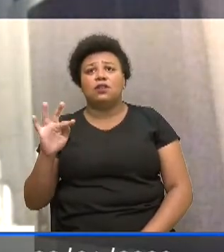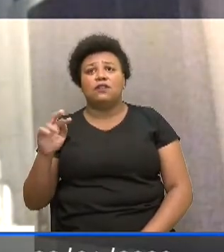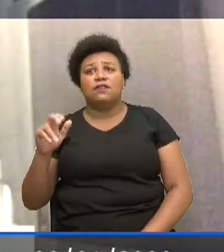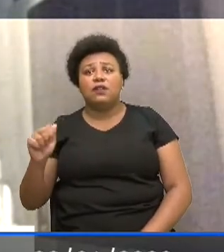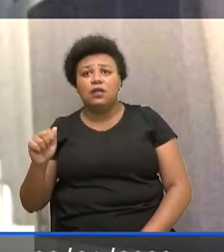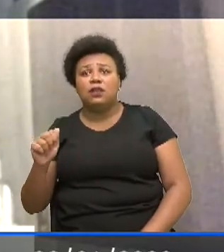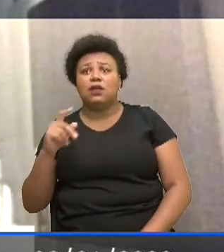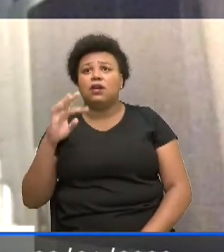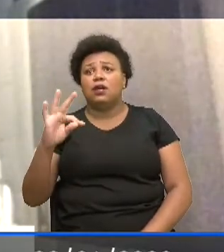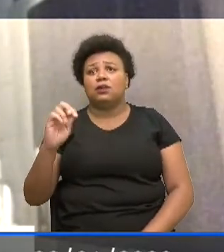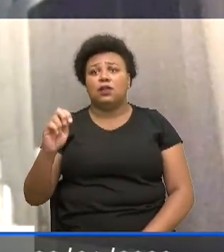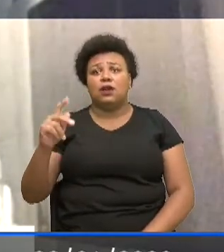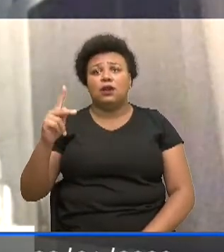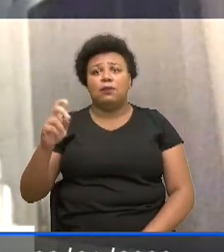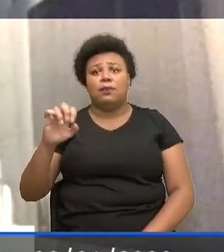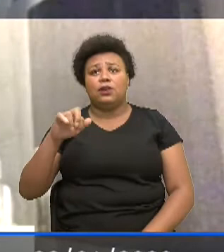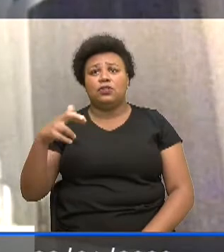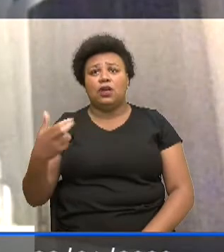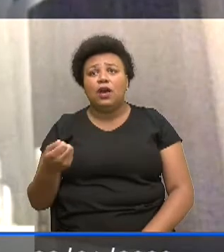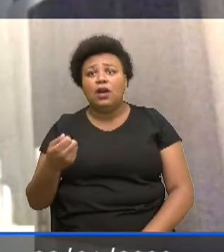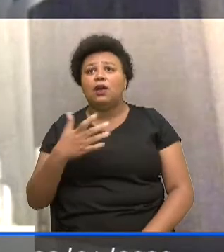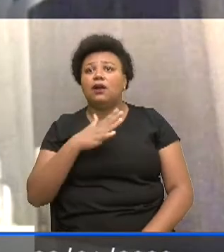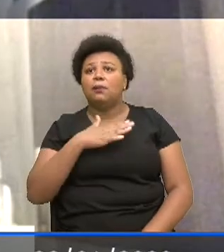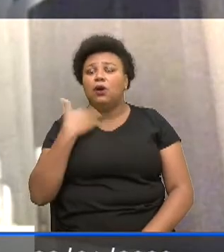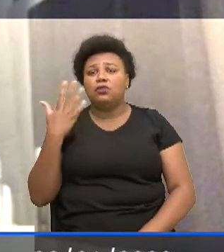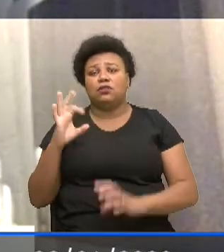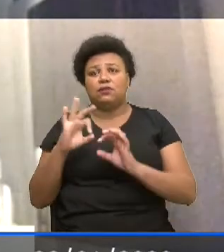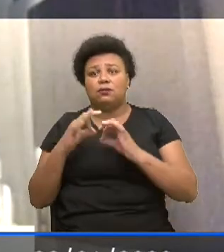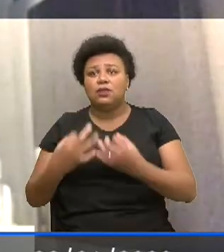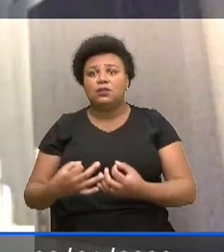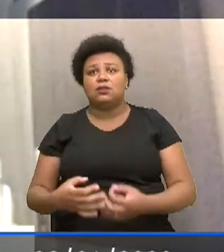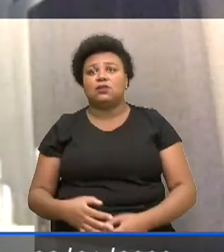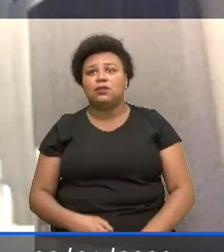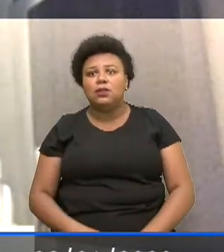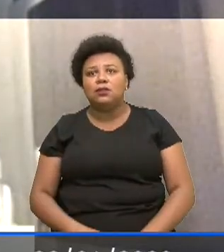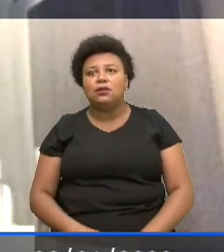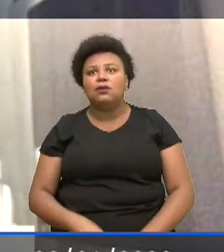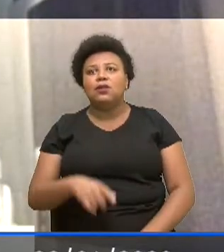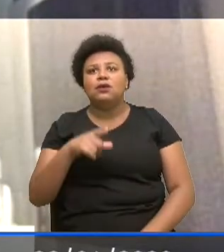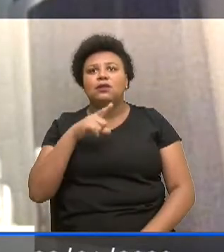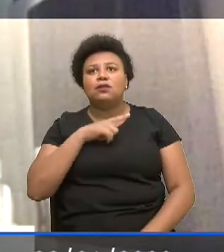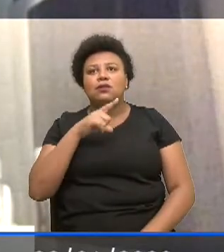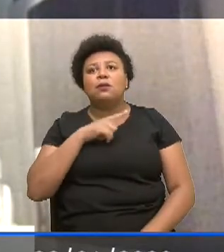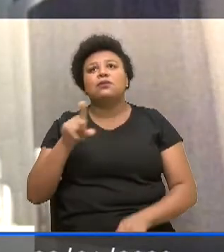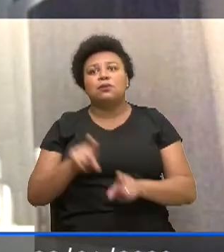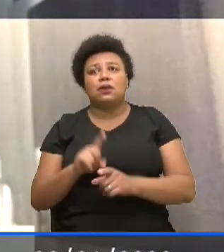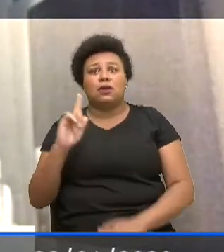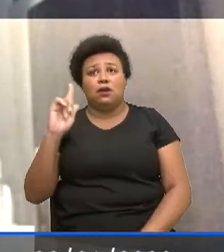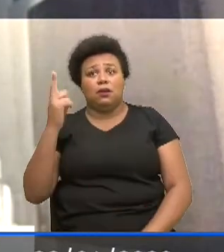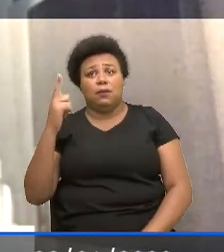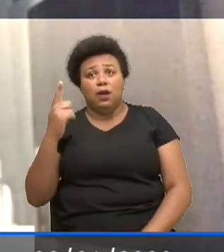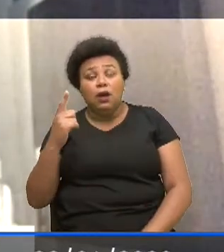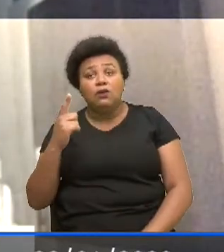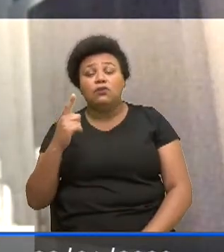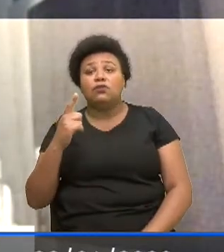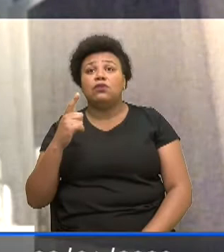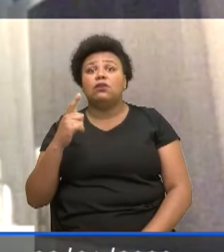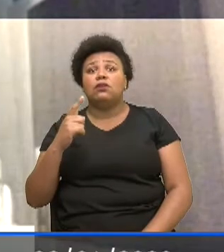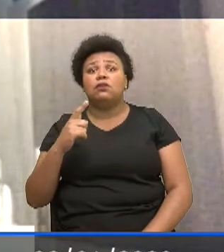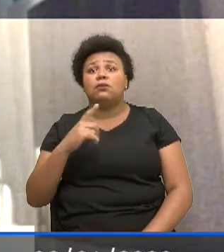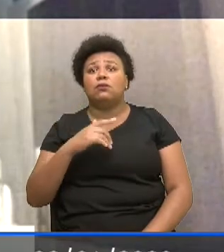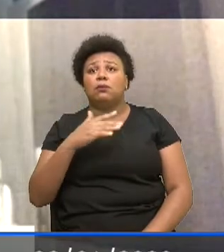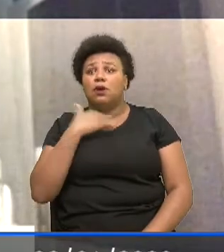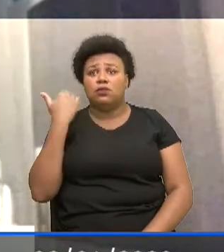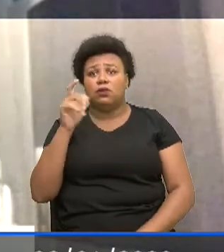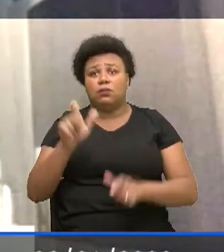6 casos agora e a morte de um parente de trabalhador. Temos casos confirmados em Garibaldi, também com morte de